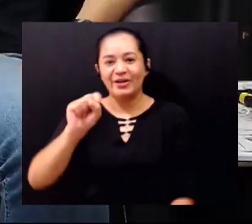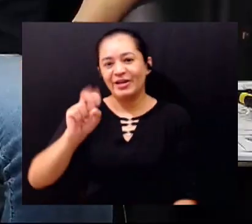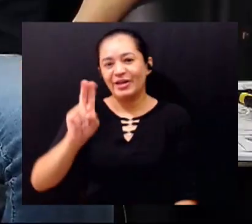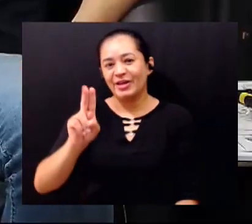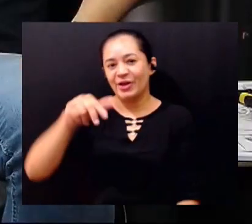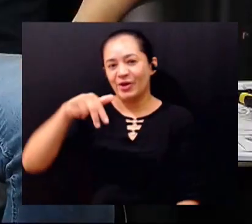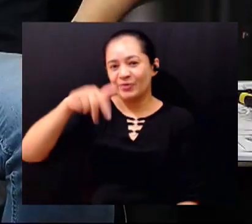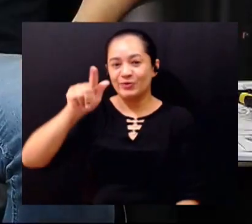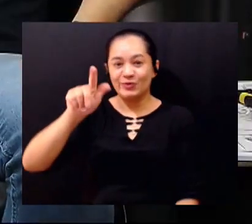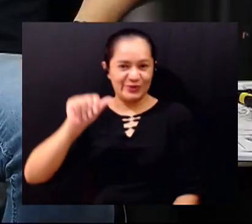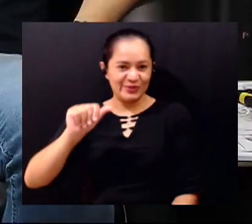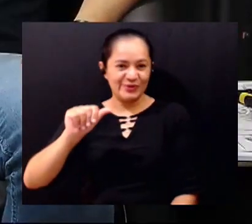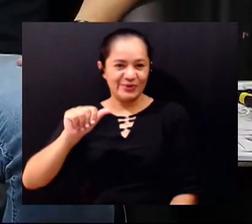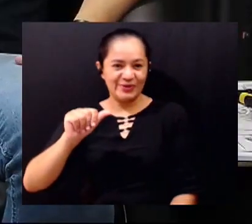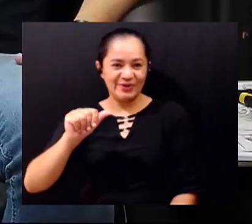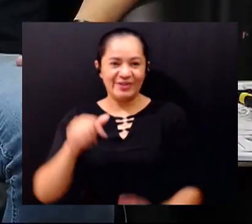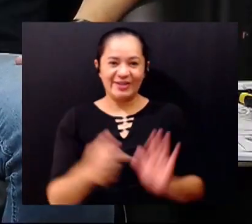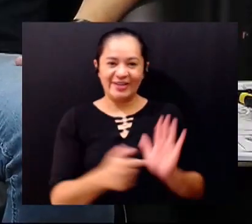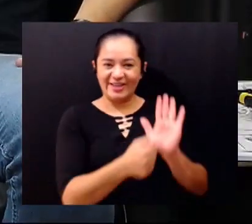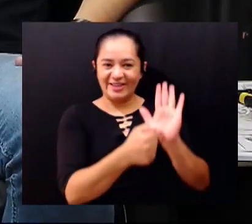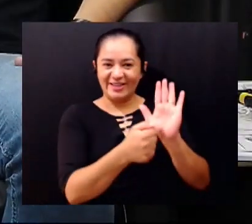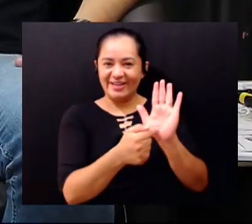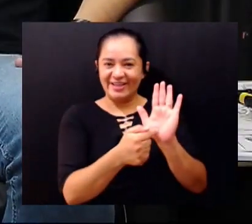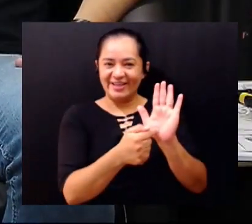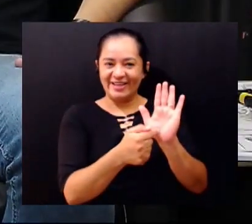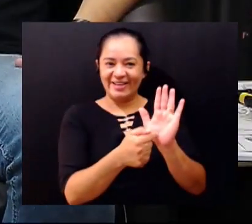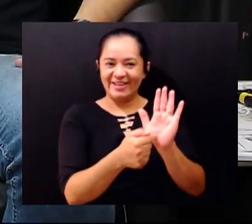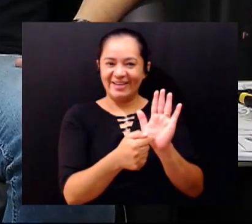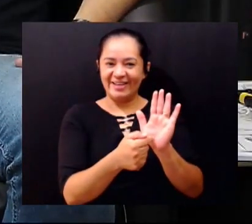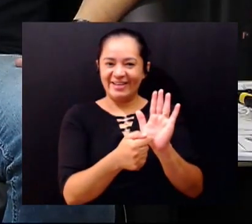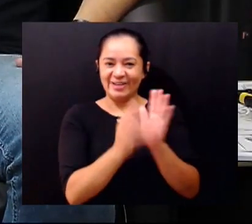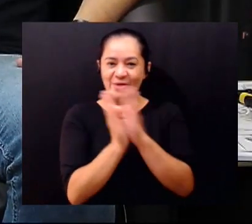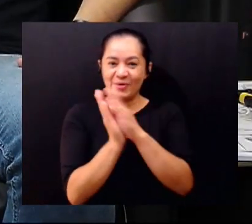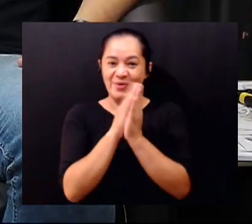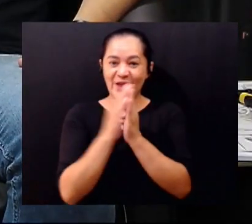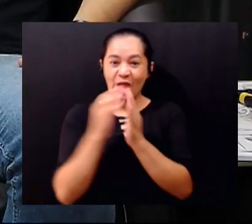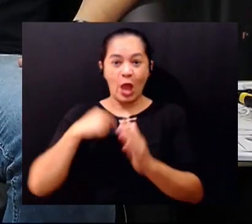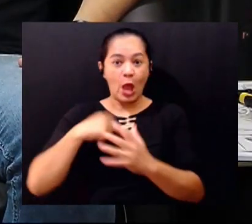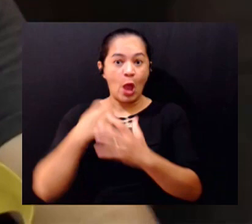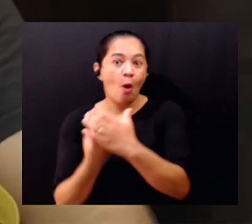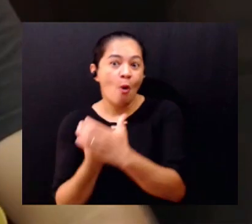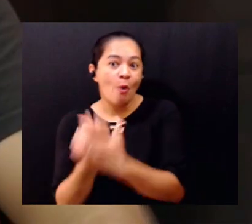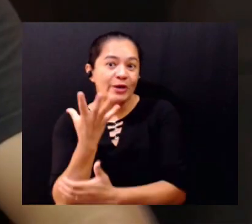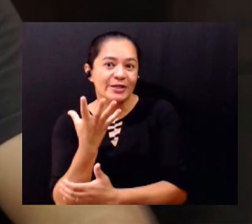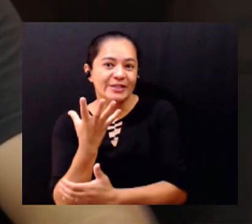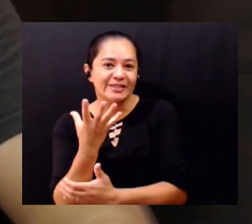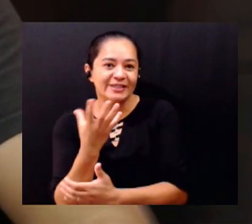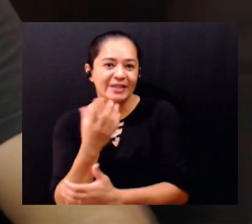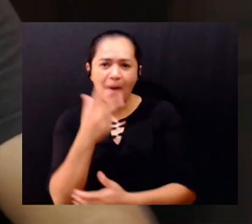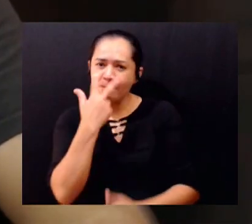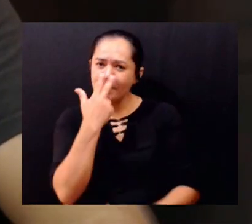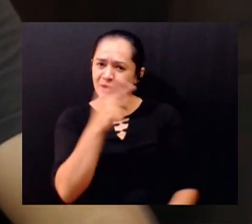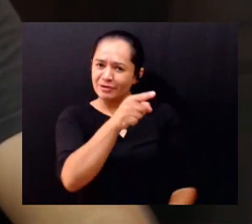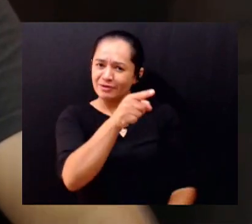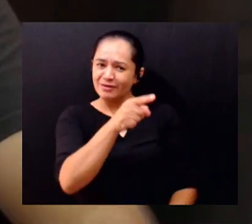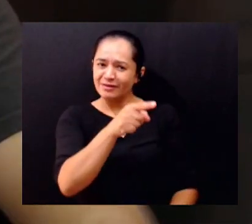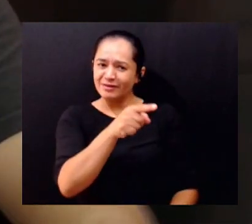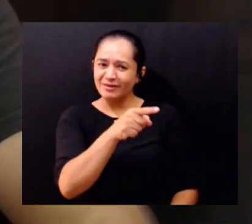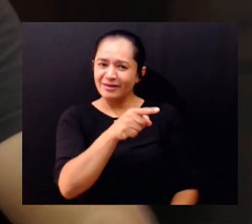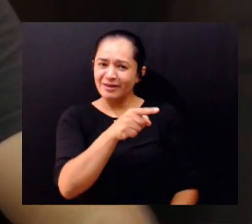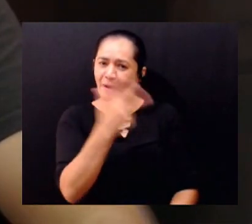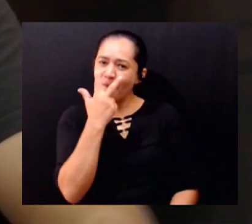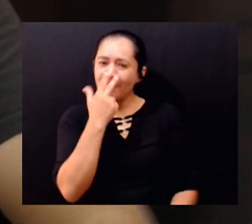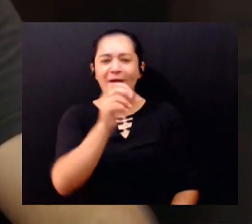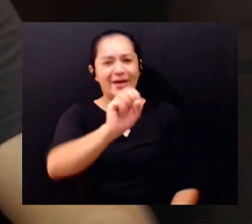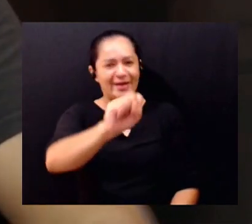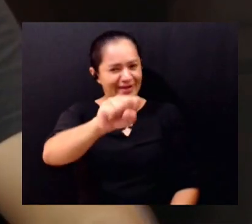que eu... Olha aí. que eu criei, que é o personagem aqui, que ele é... Ele parece contigo, né? Parece você um mesmo? pouco? Fala sério. Ô,